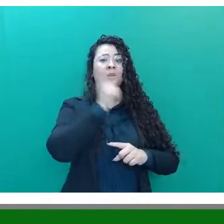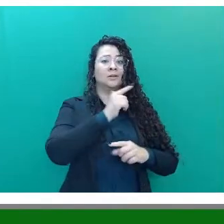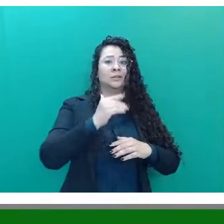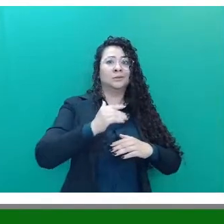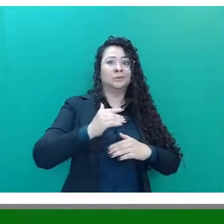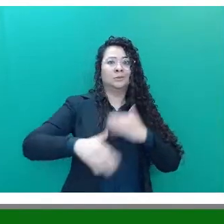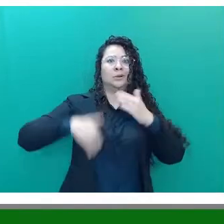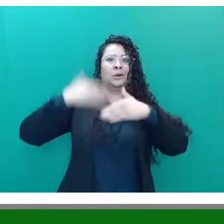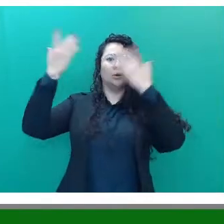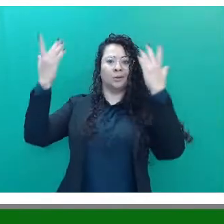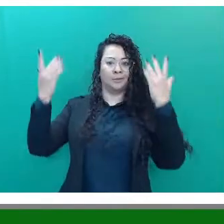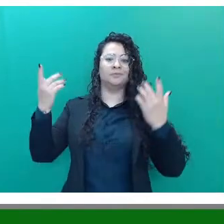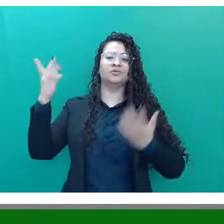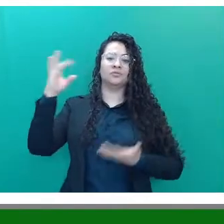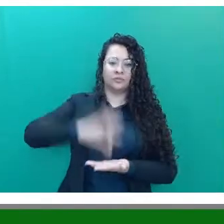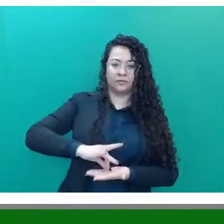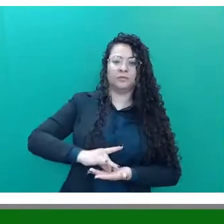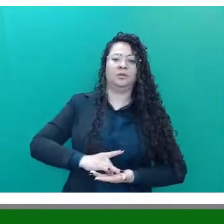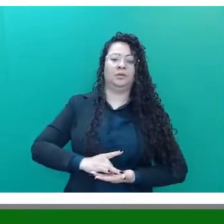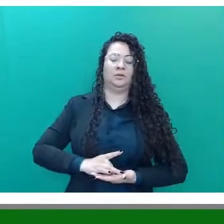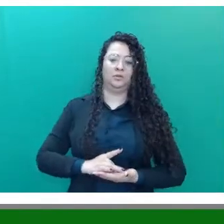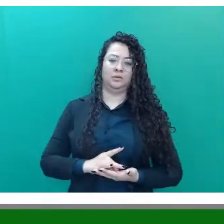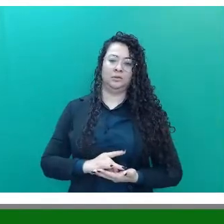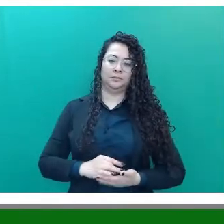verdade, né?